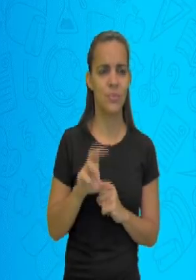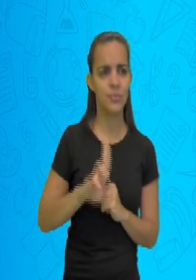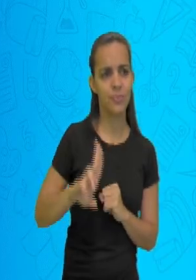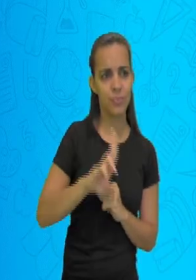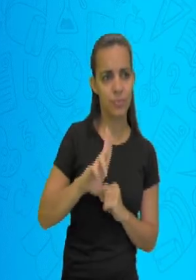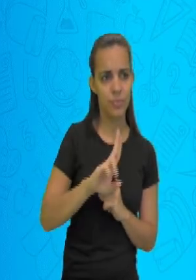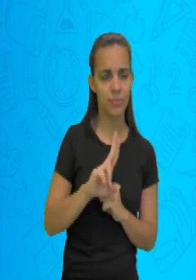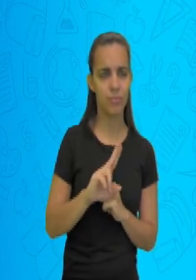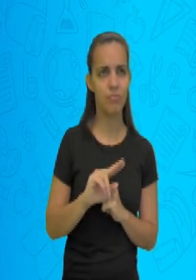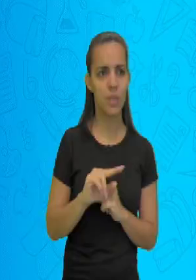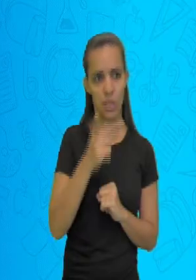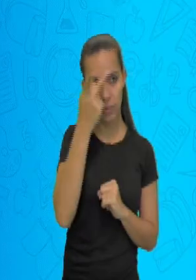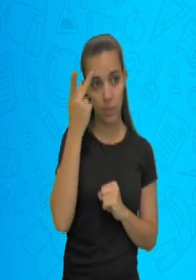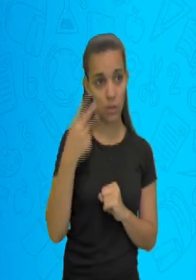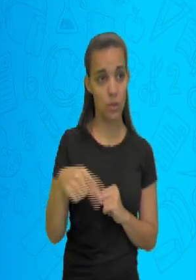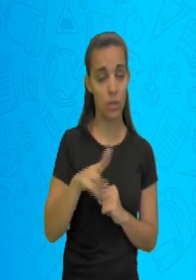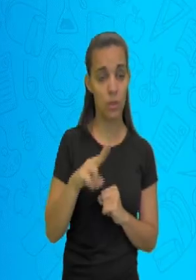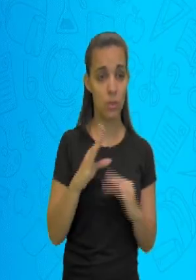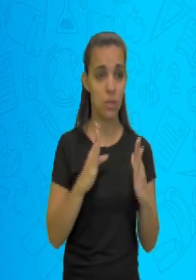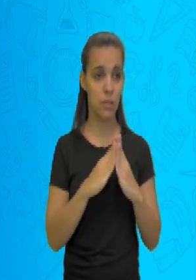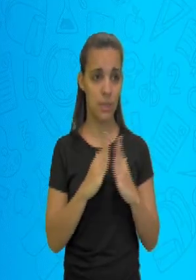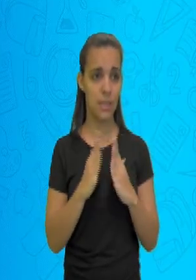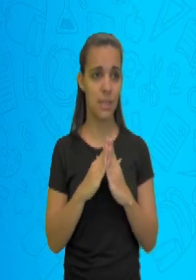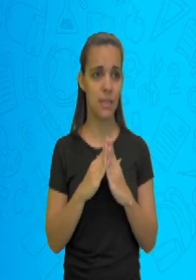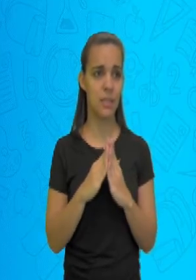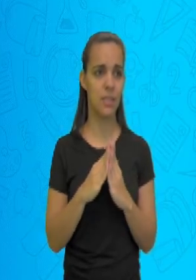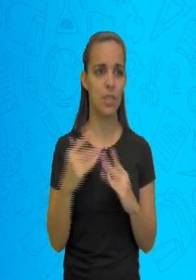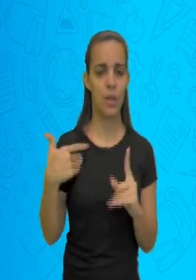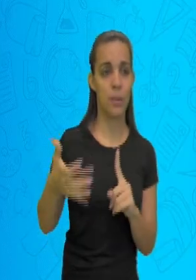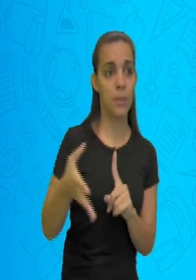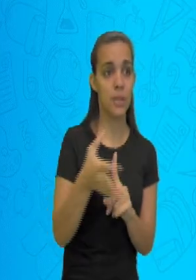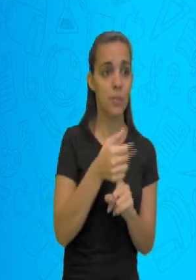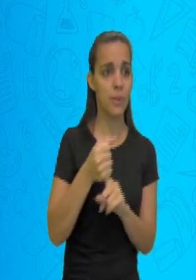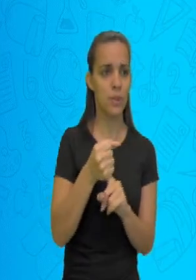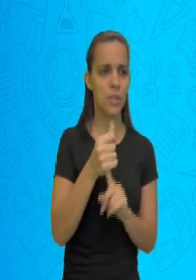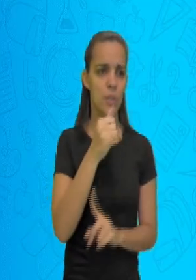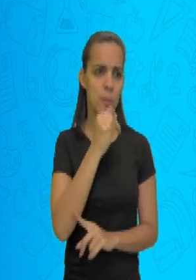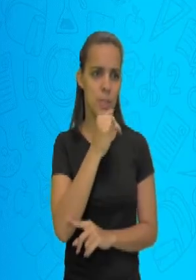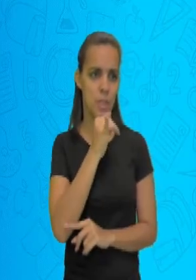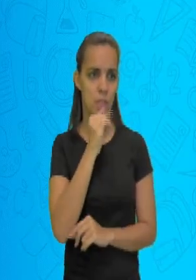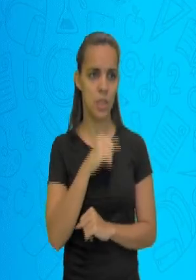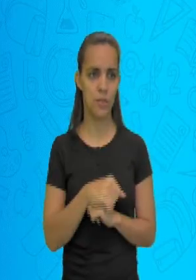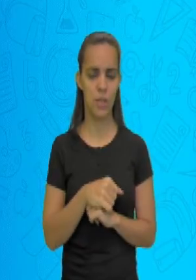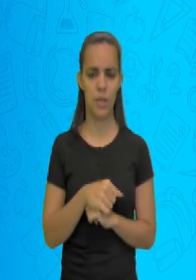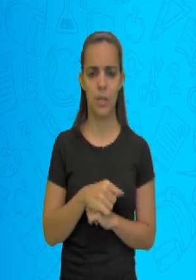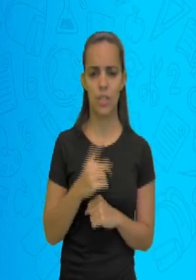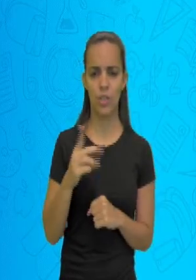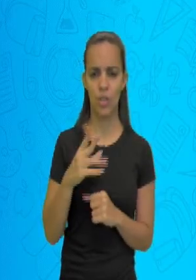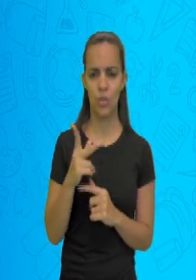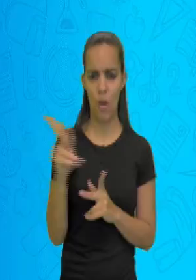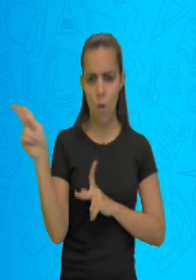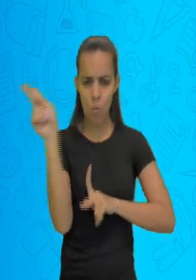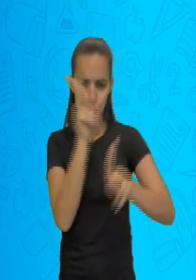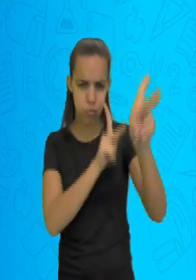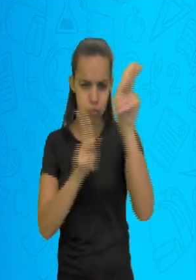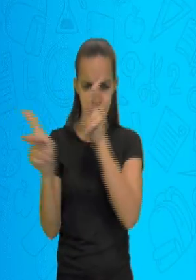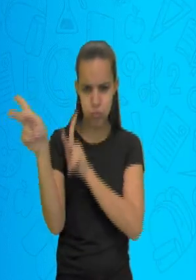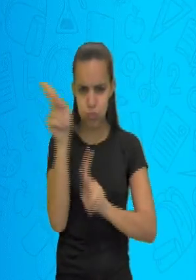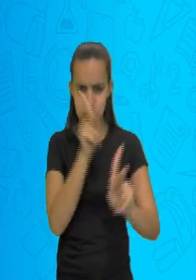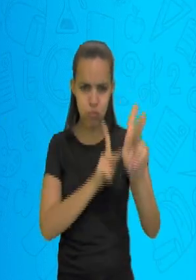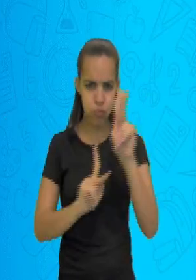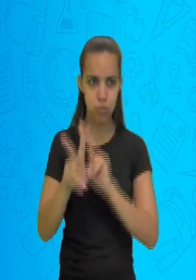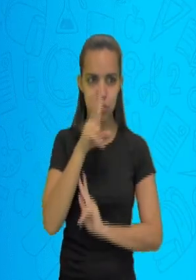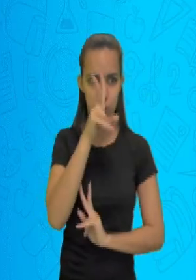usando essa casa, essa moradia, para se proteger, por exemplo, de tempestades de neve, do